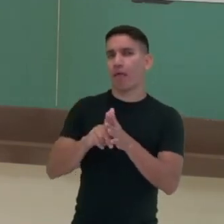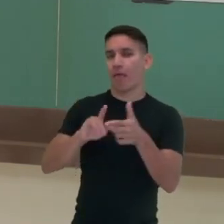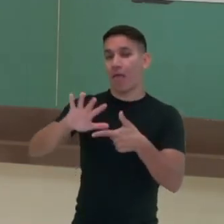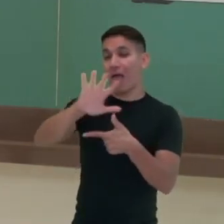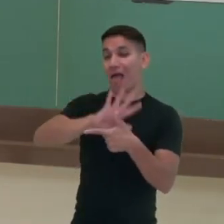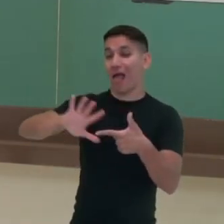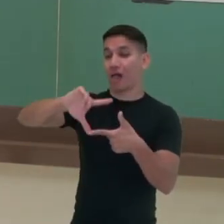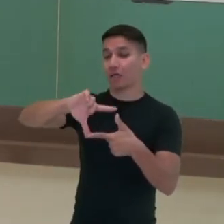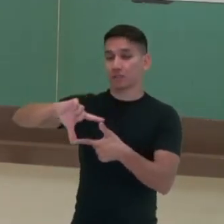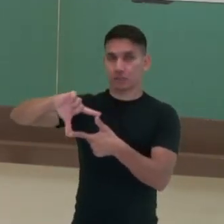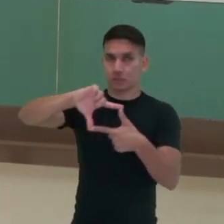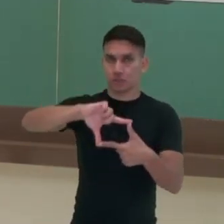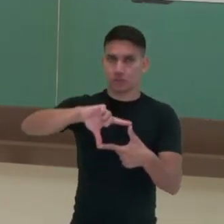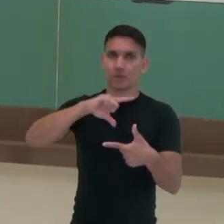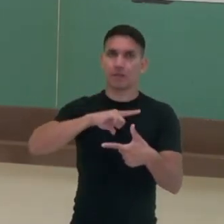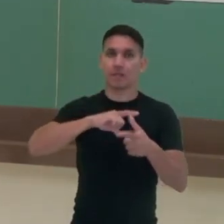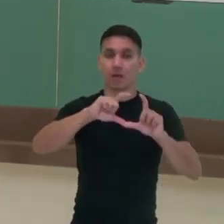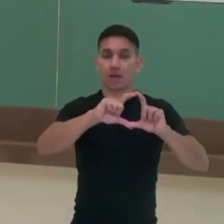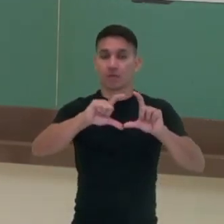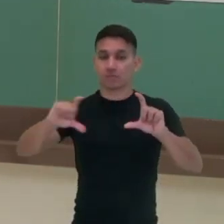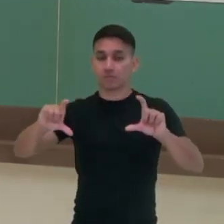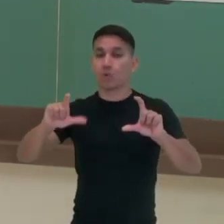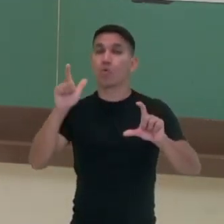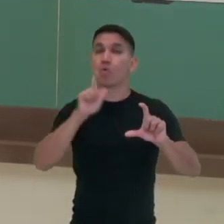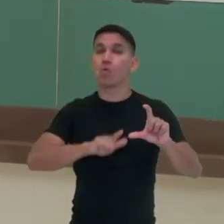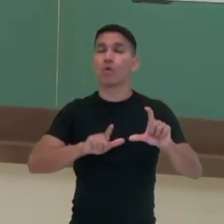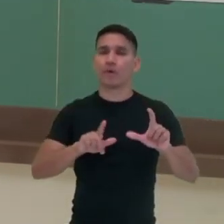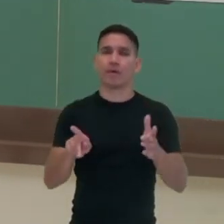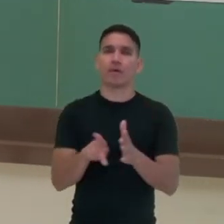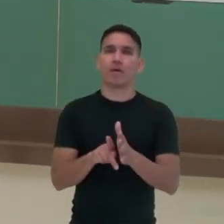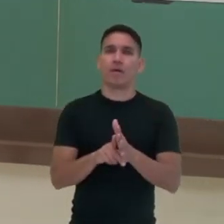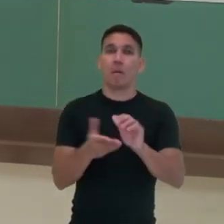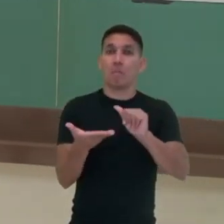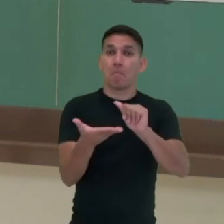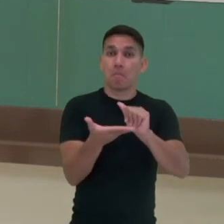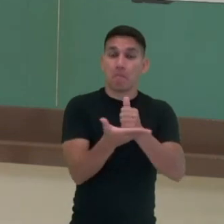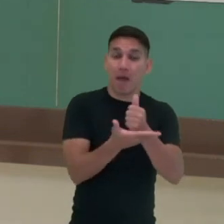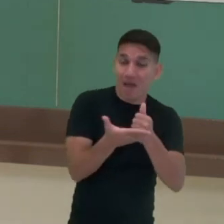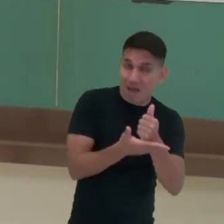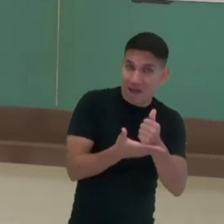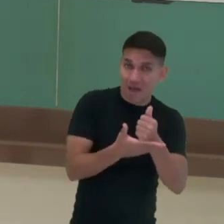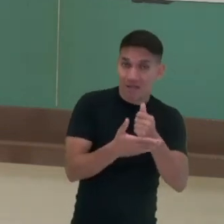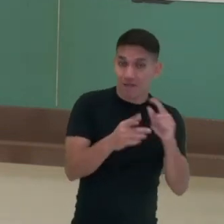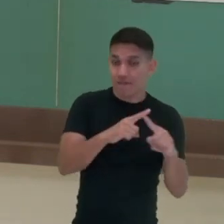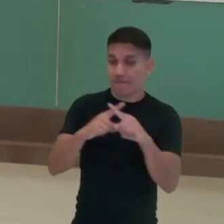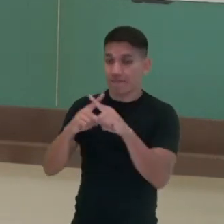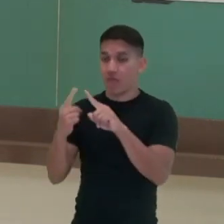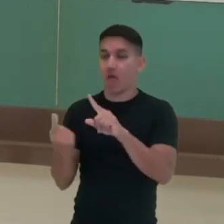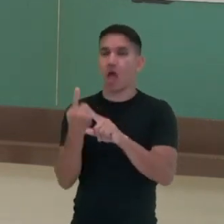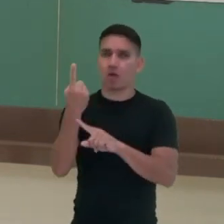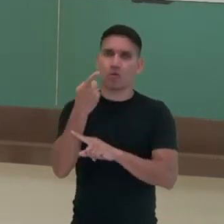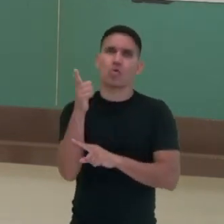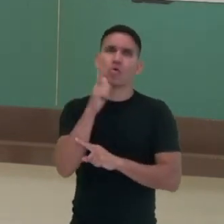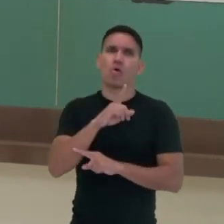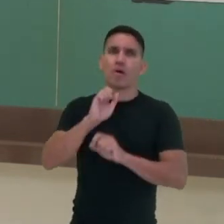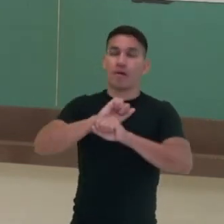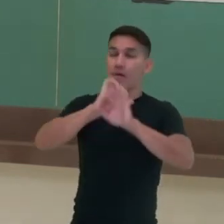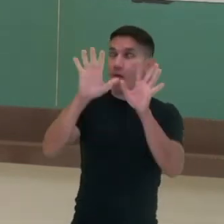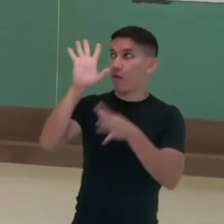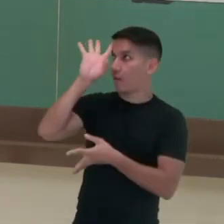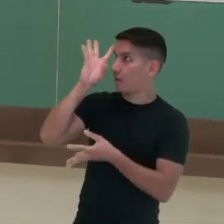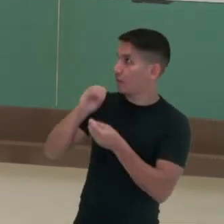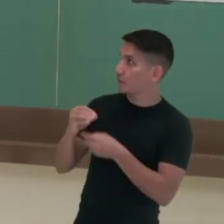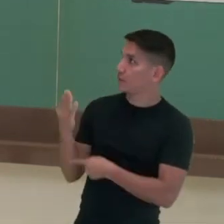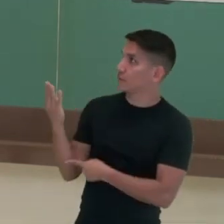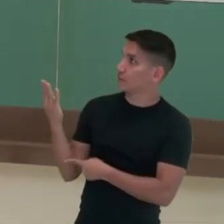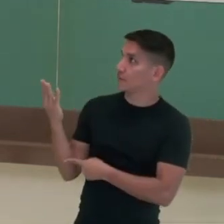retângulo, a fórmula para encontrar a área é base vezes altura. A base, pessoal, tá bem clara aqui, ó. A base